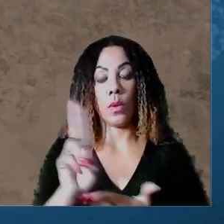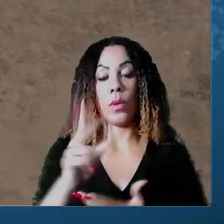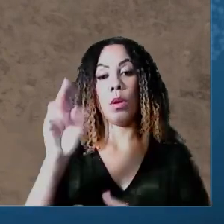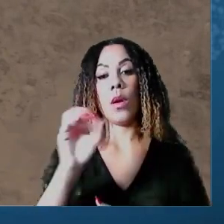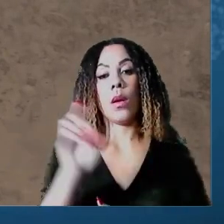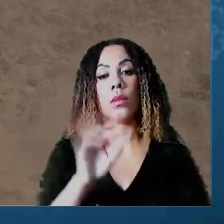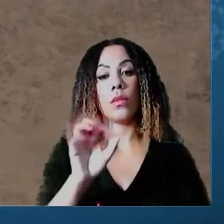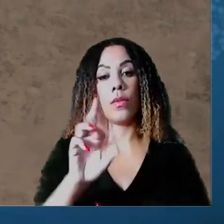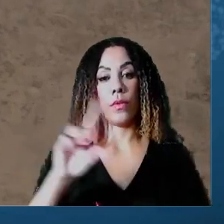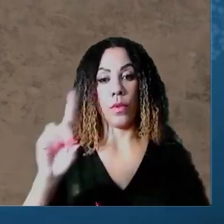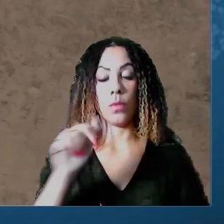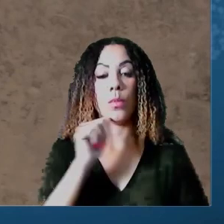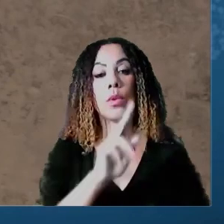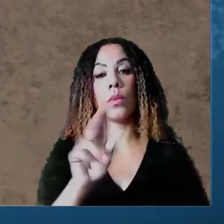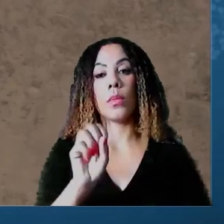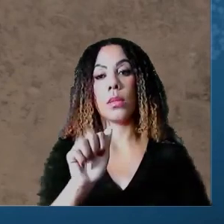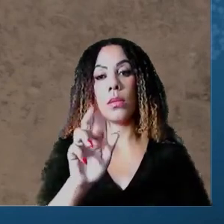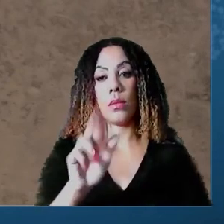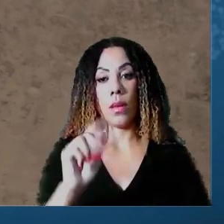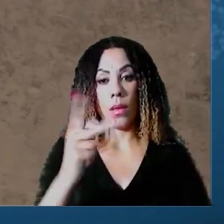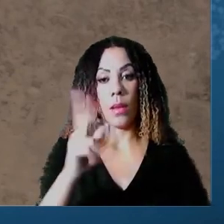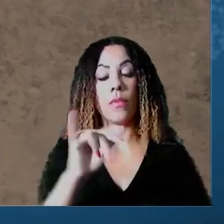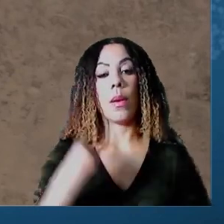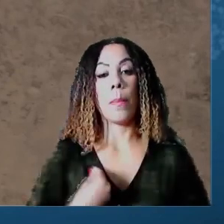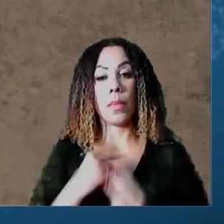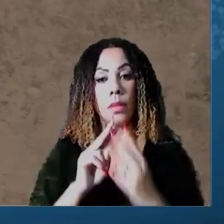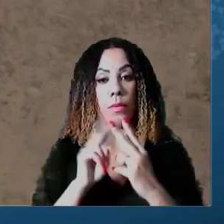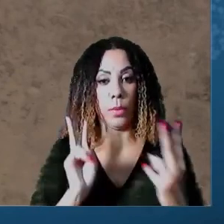Sarah Gilbert, que participará de forma online.